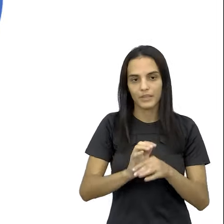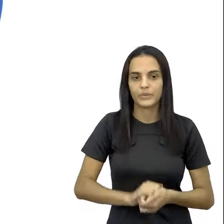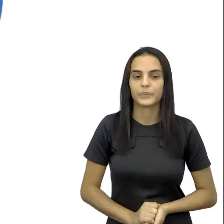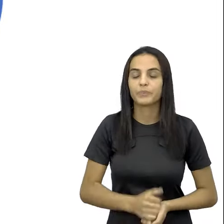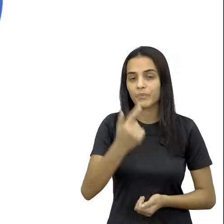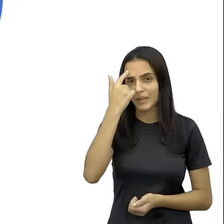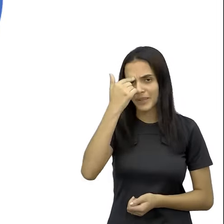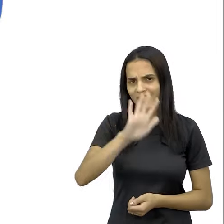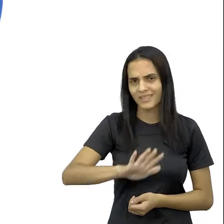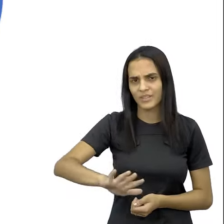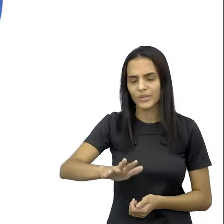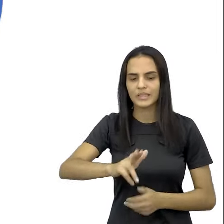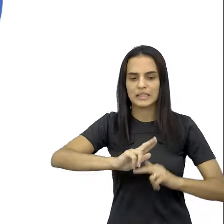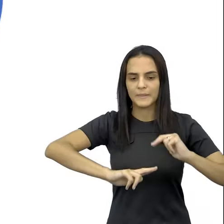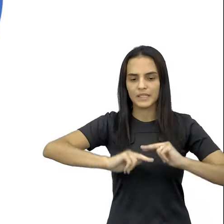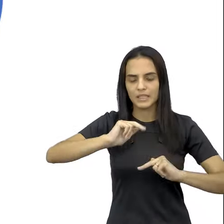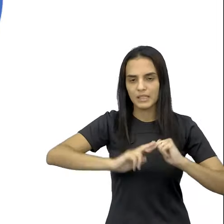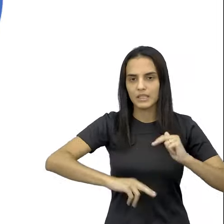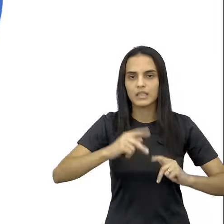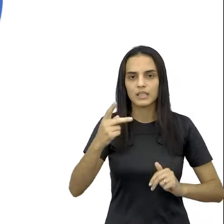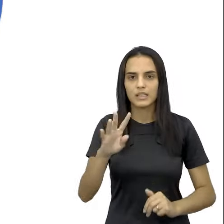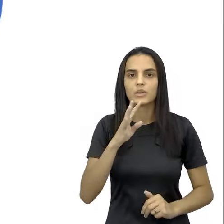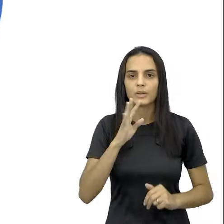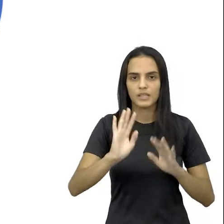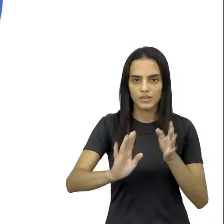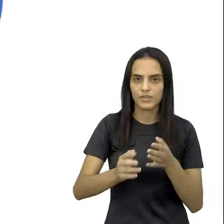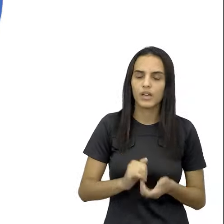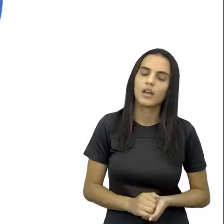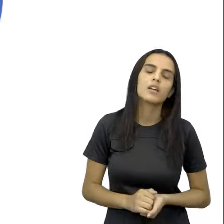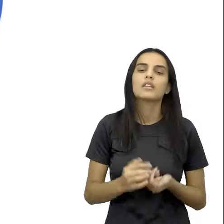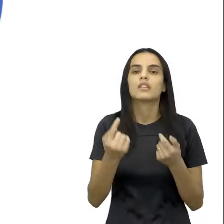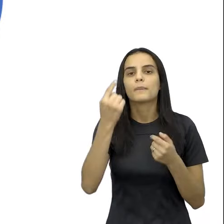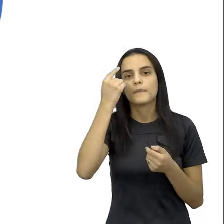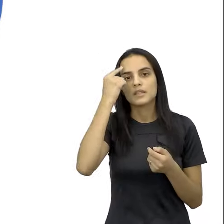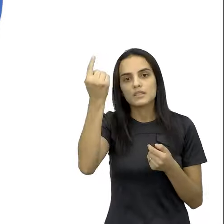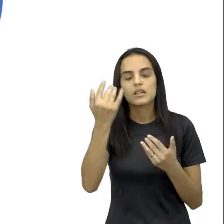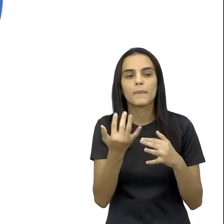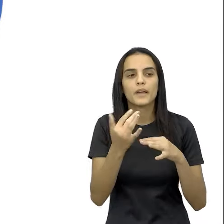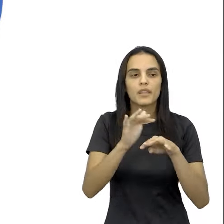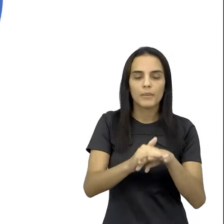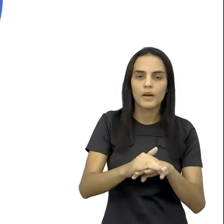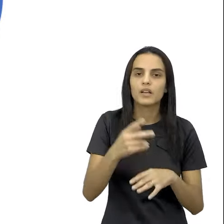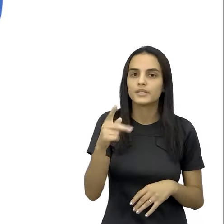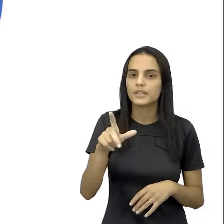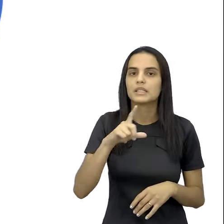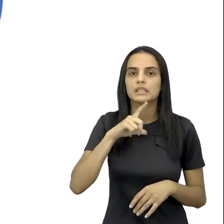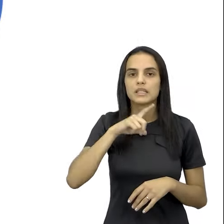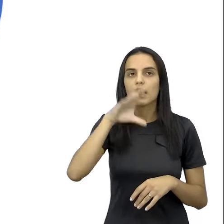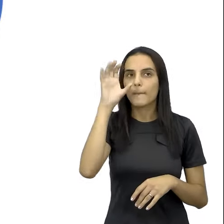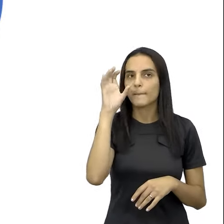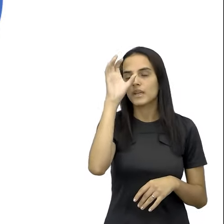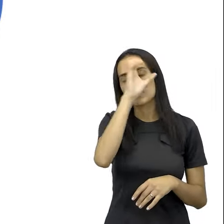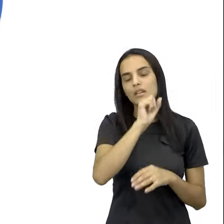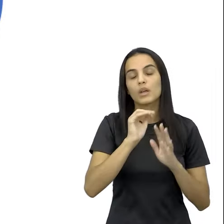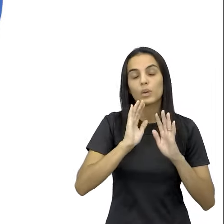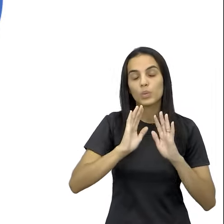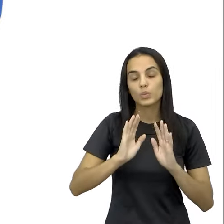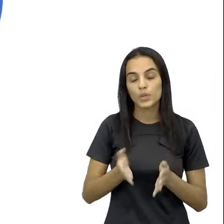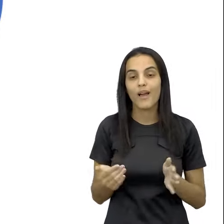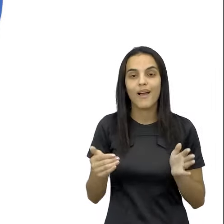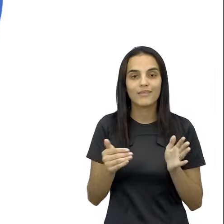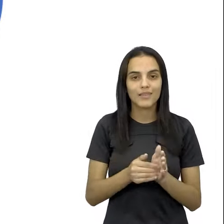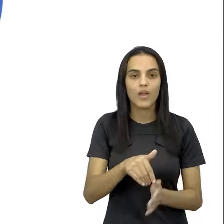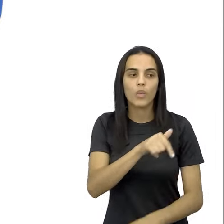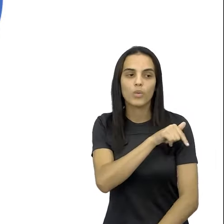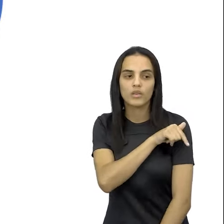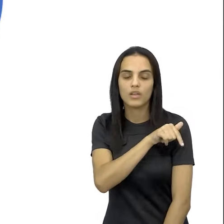Pensando em todas as ferramentas que eles conhecem, pensando toda a matemática que eles já aprenderam até o